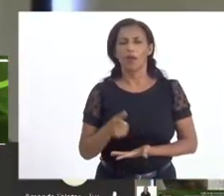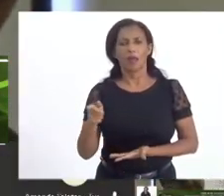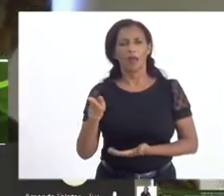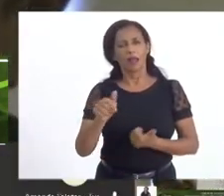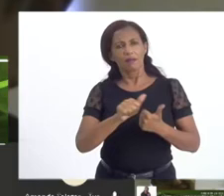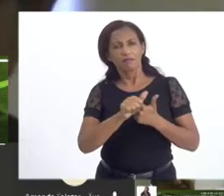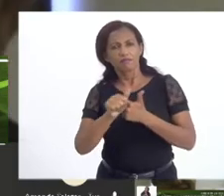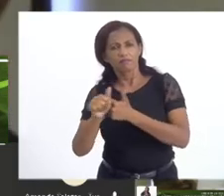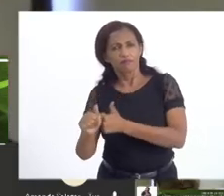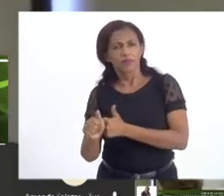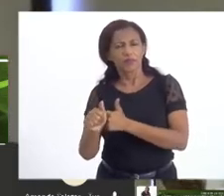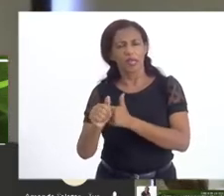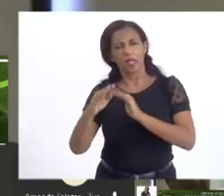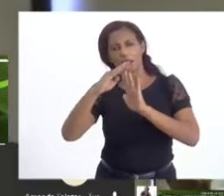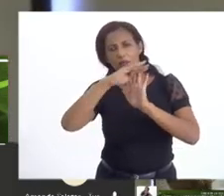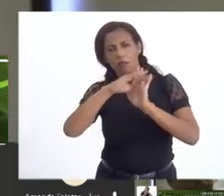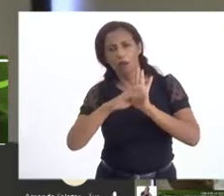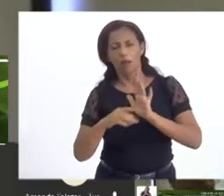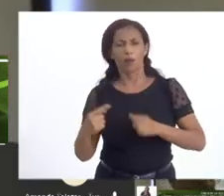políticas públicas